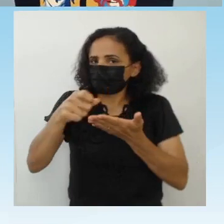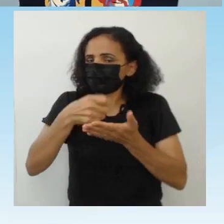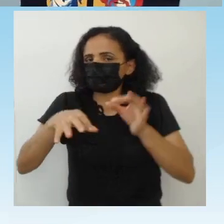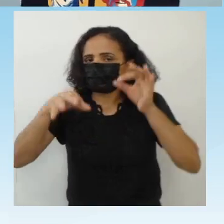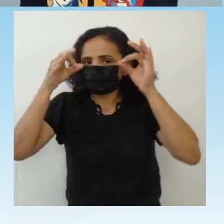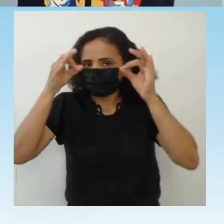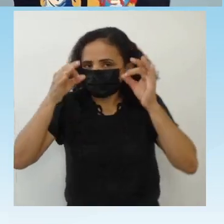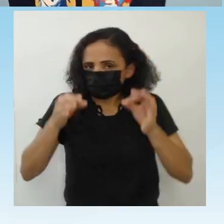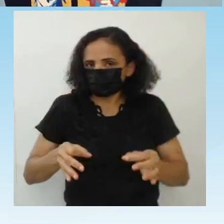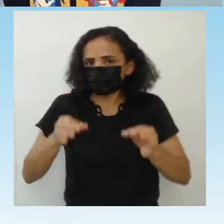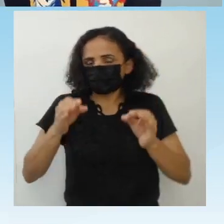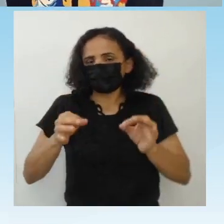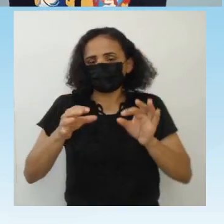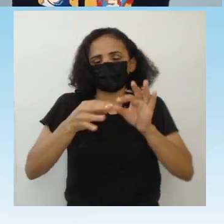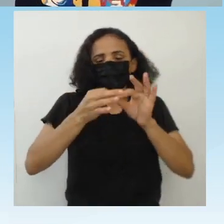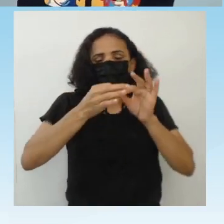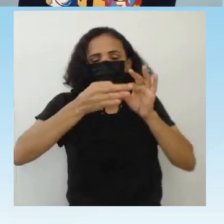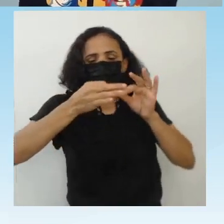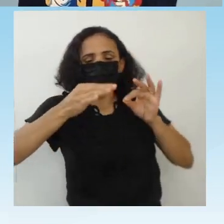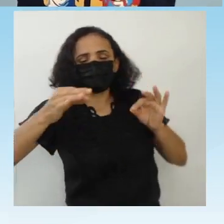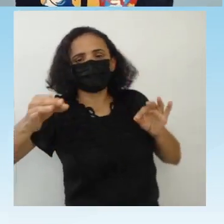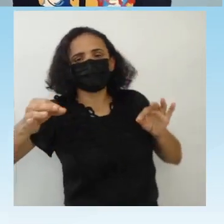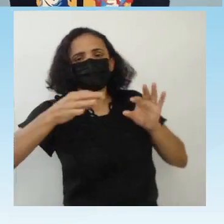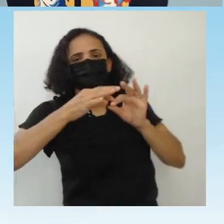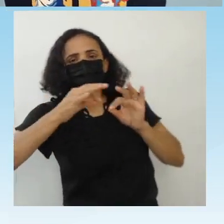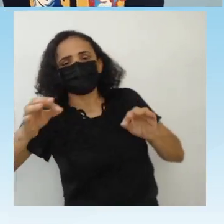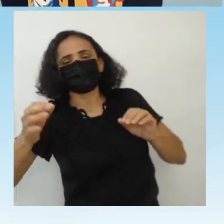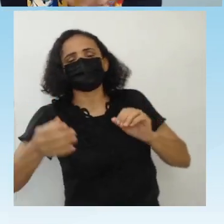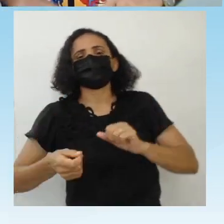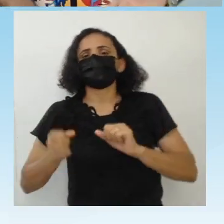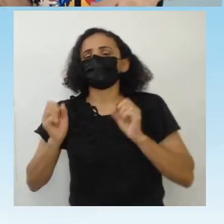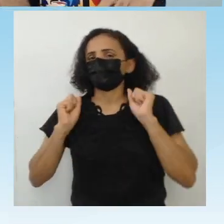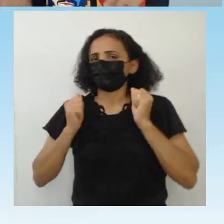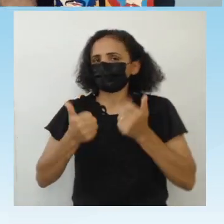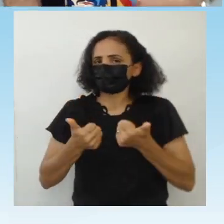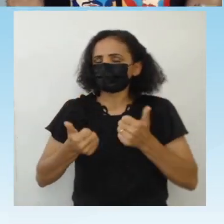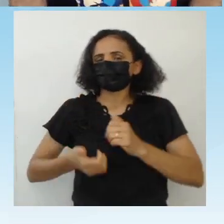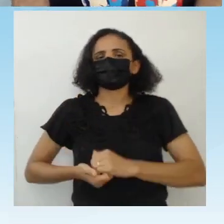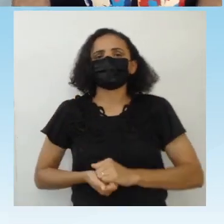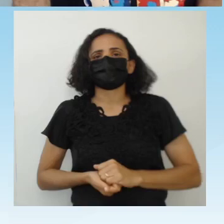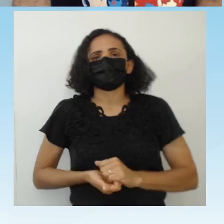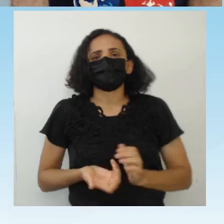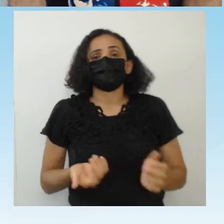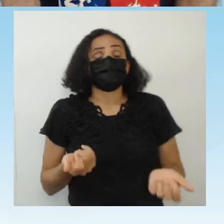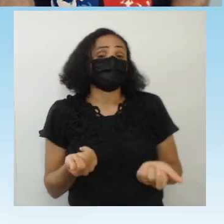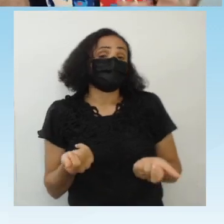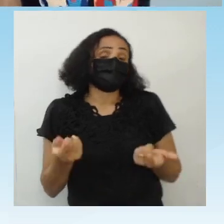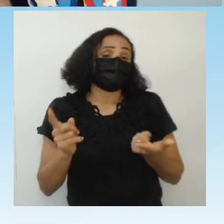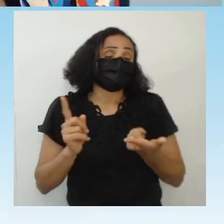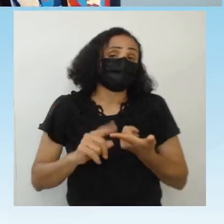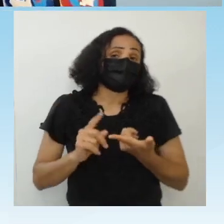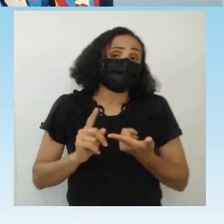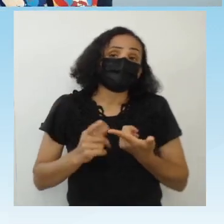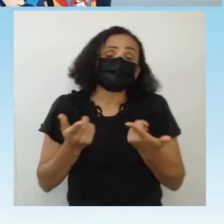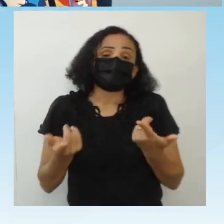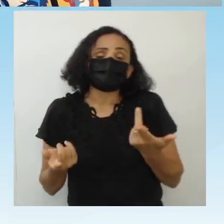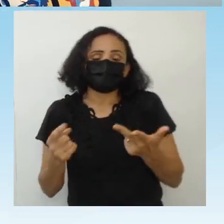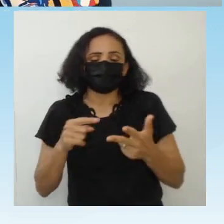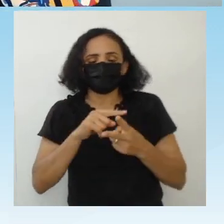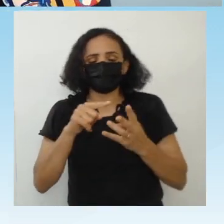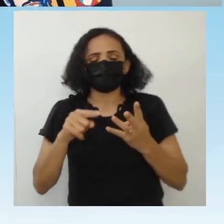quando indica distância ou tempo, tá certo? Ainda há uma terceira possibilidade de você